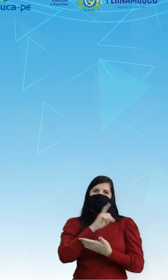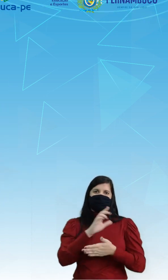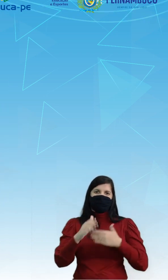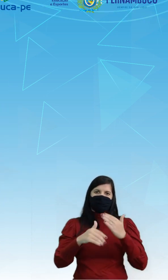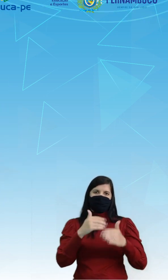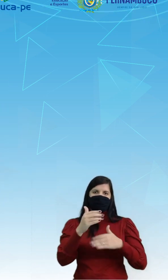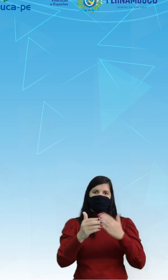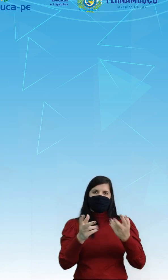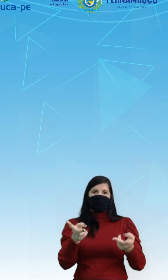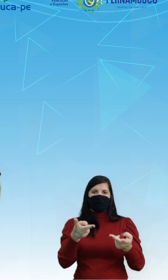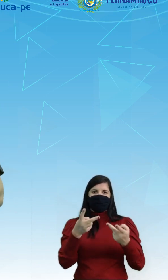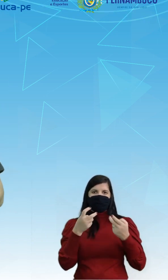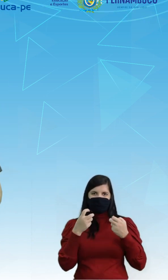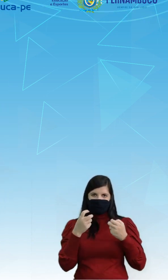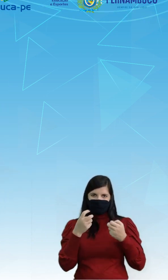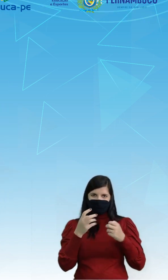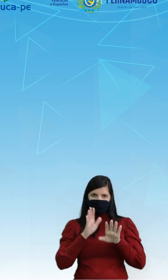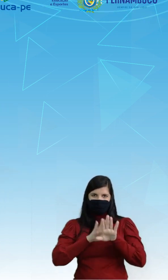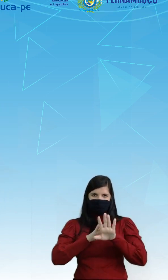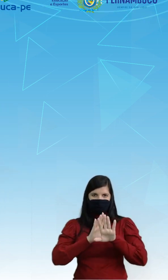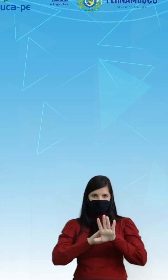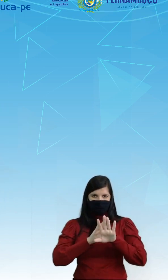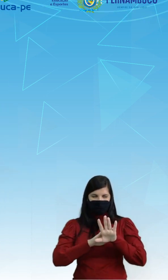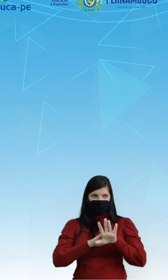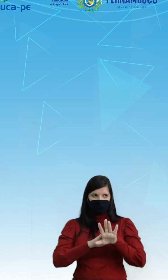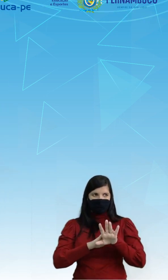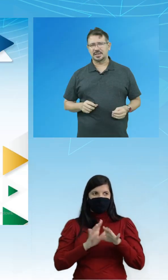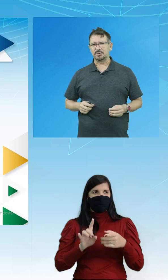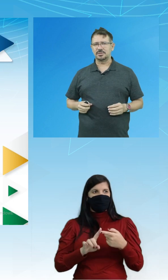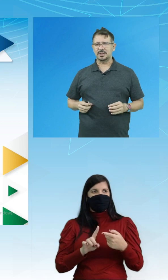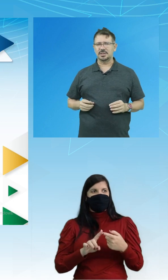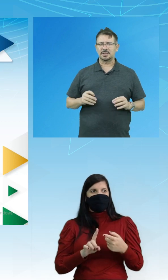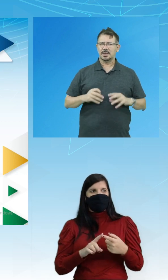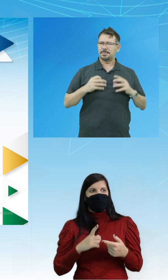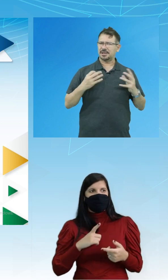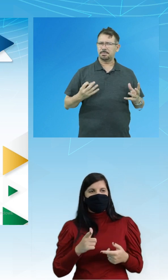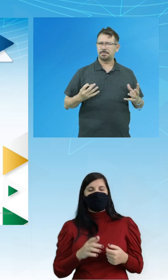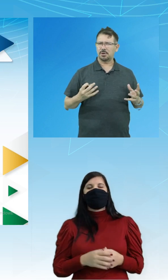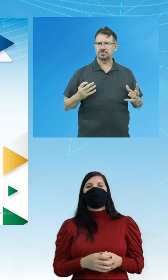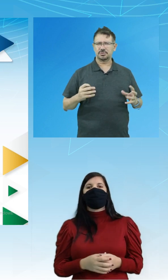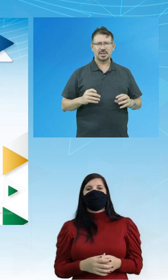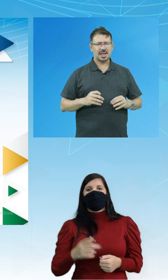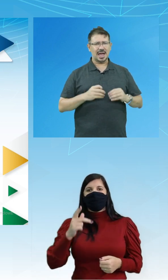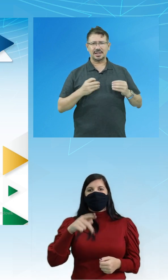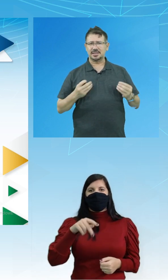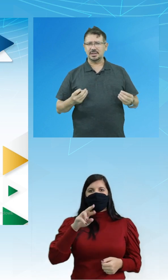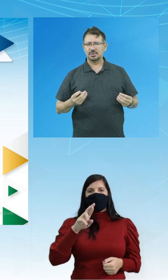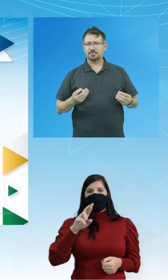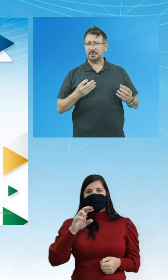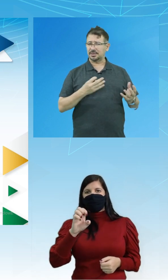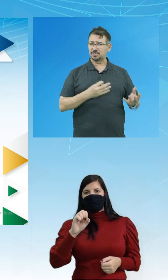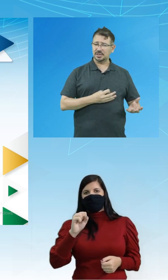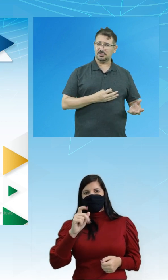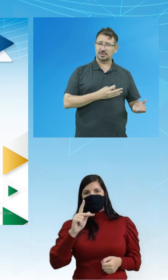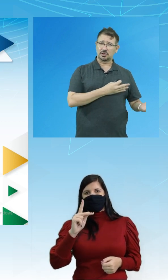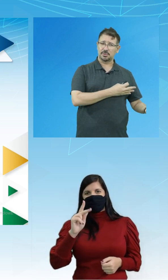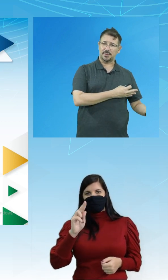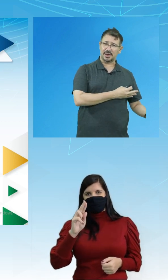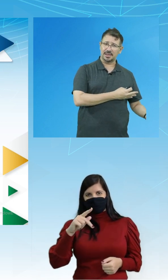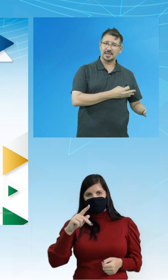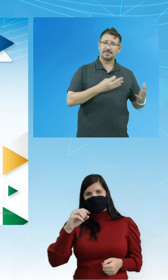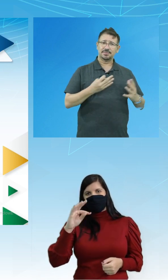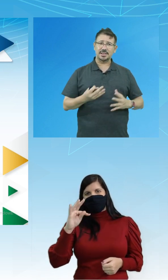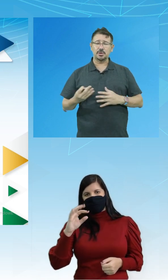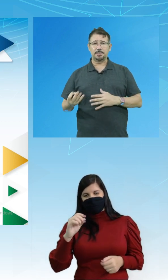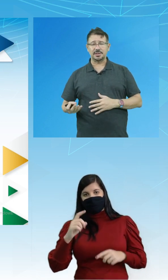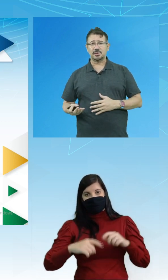por detrás disso, certo? Na tela, nós temos aqui o seguinte, pressupostos, artigos para turistas, como eu